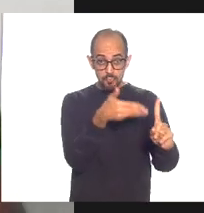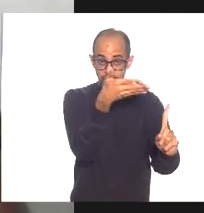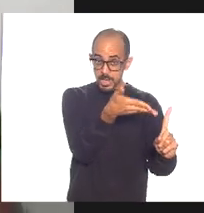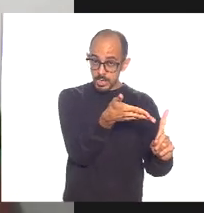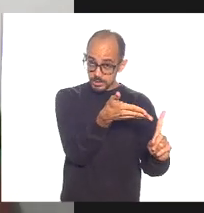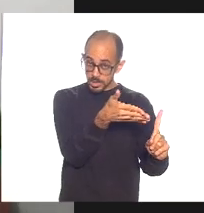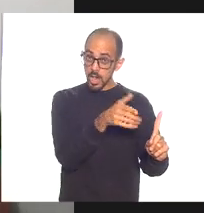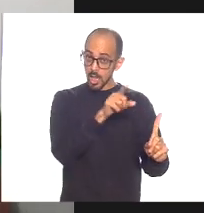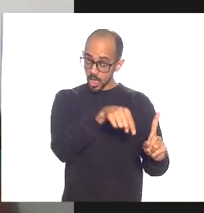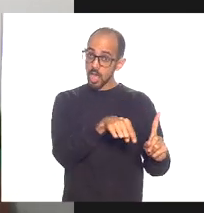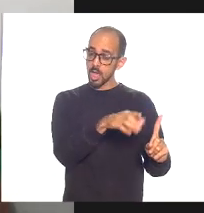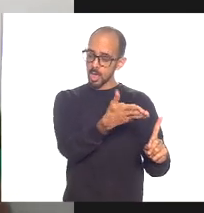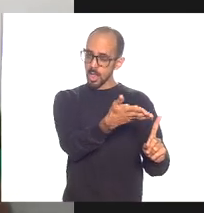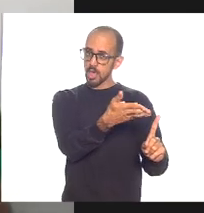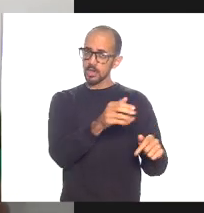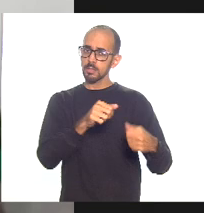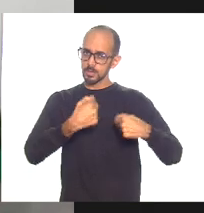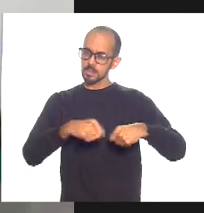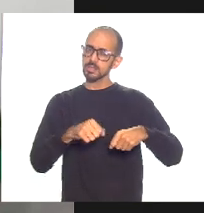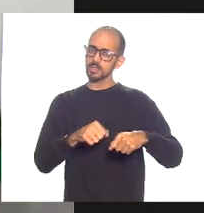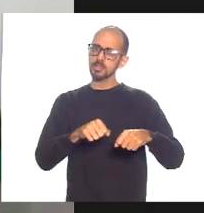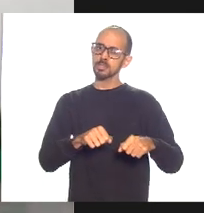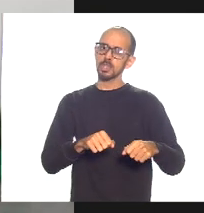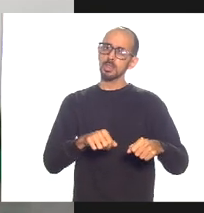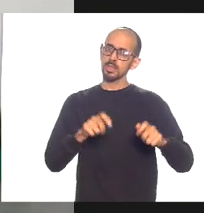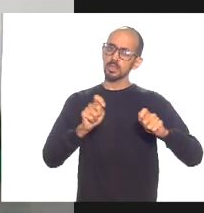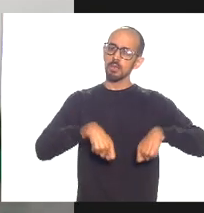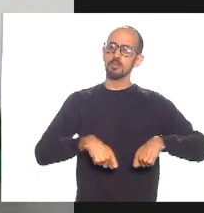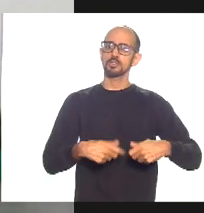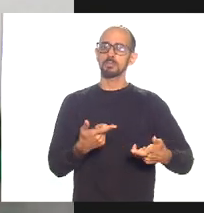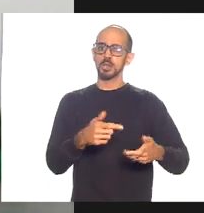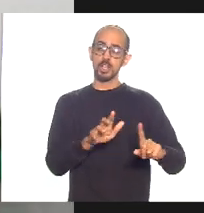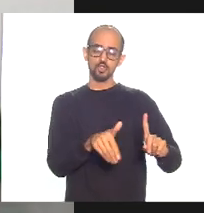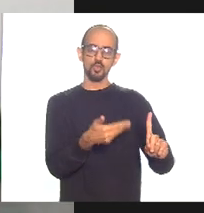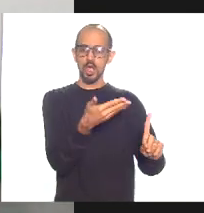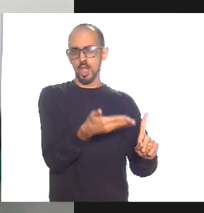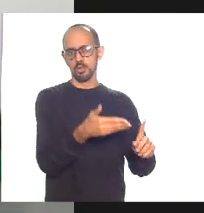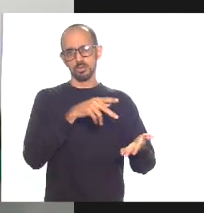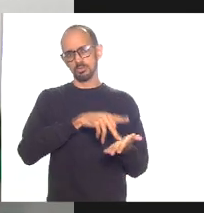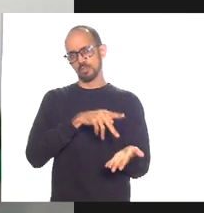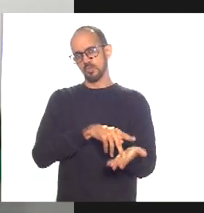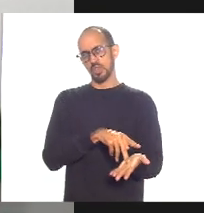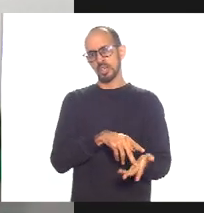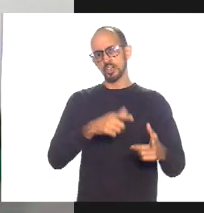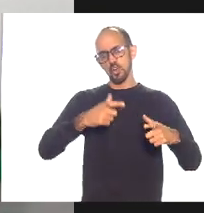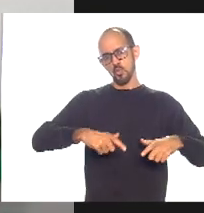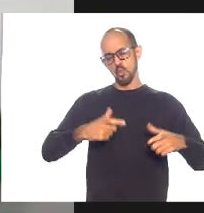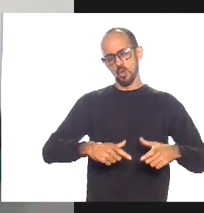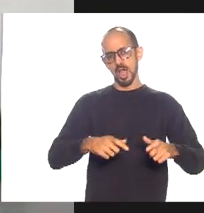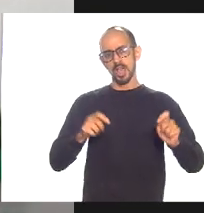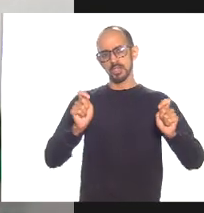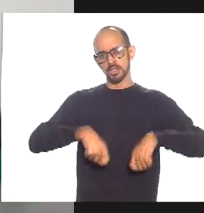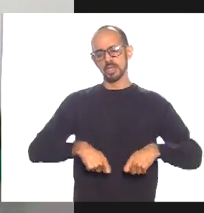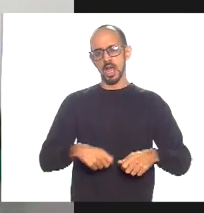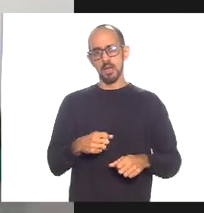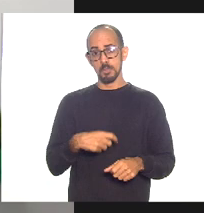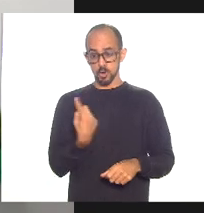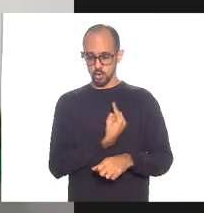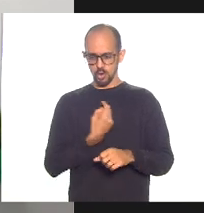vai trazer uma possibilidade aí de reconhecimento de um espaço onde nós